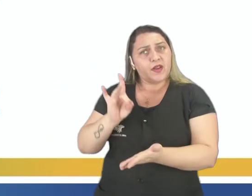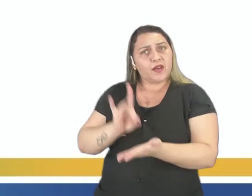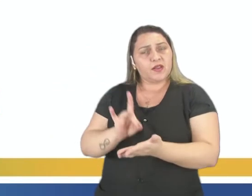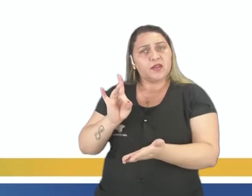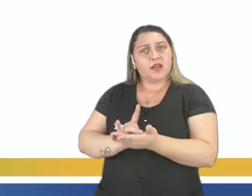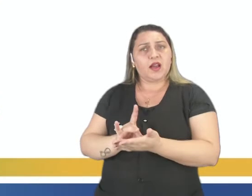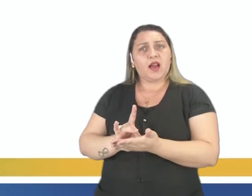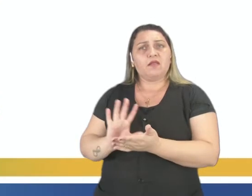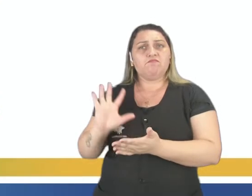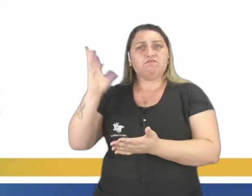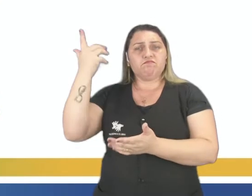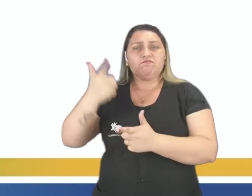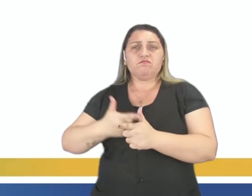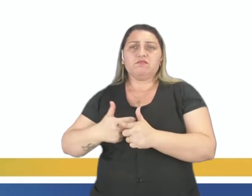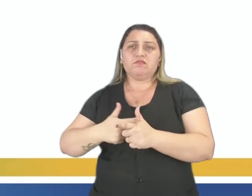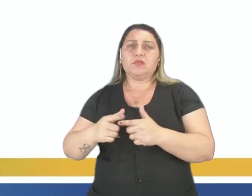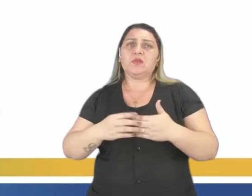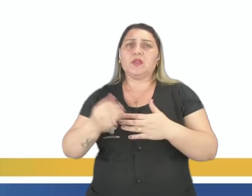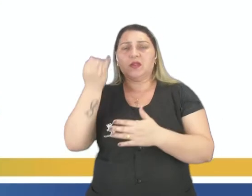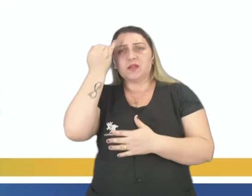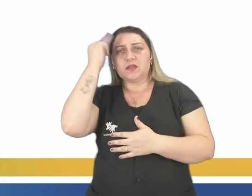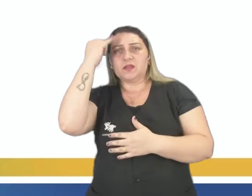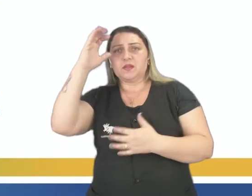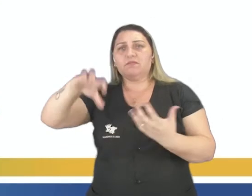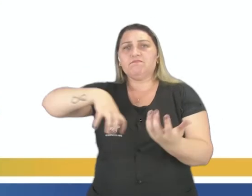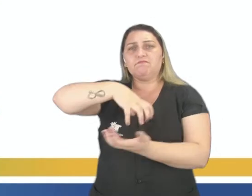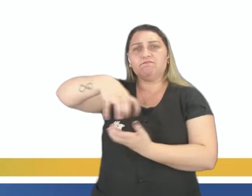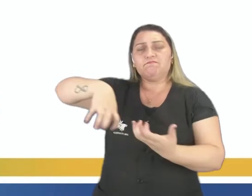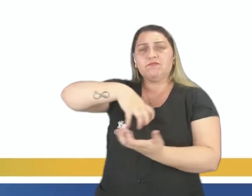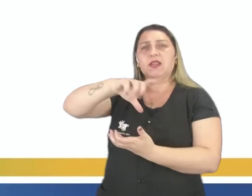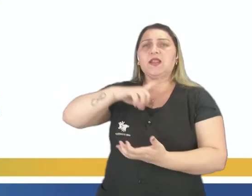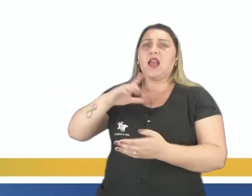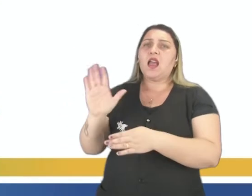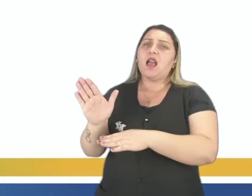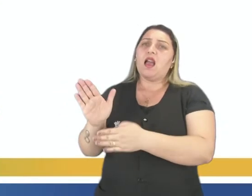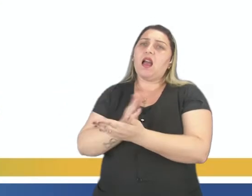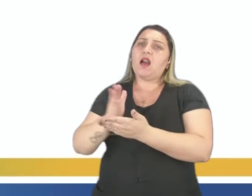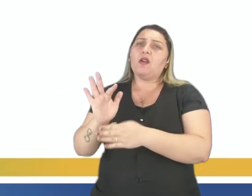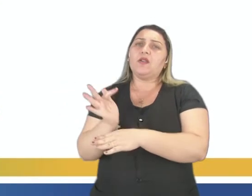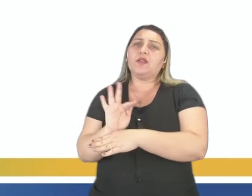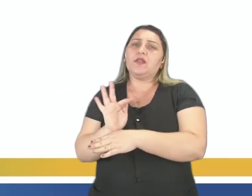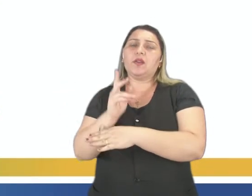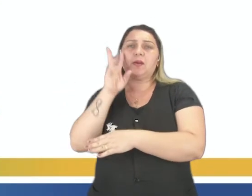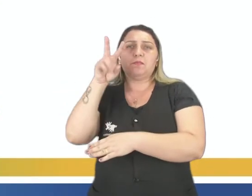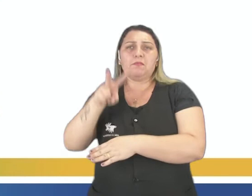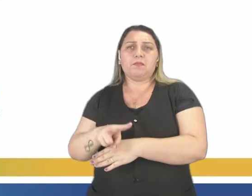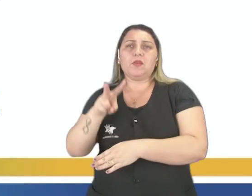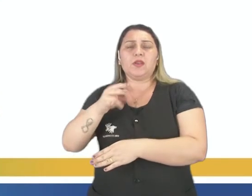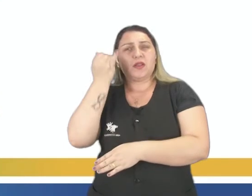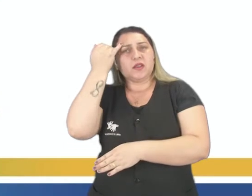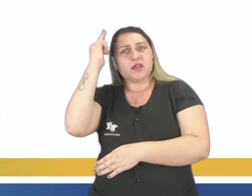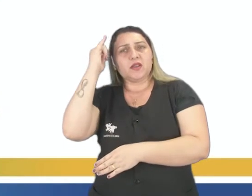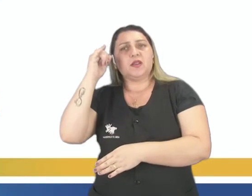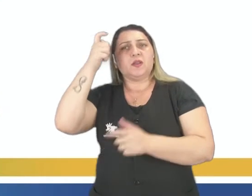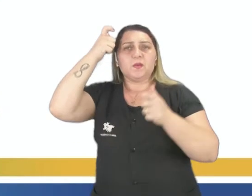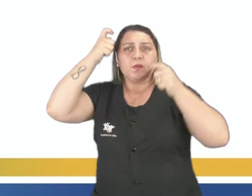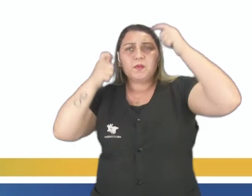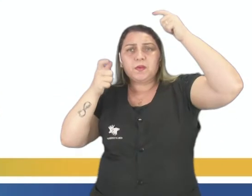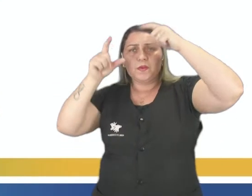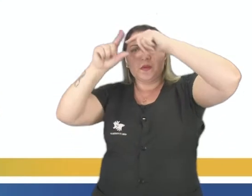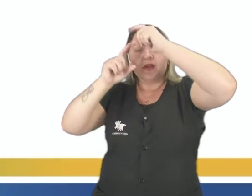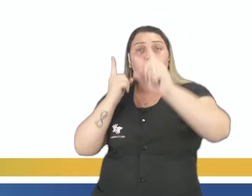situação e depois veio com essas ideias revolucionárias. Tem alguns filmes que mostram essas ideias do Che até